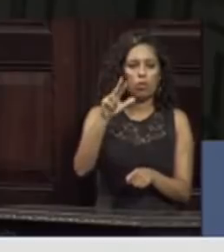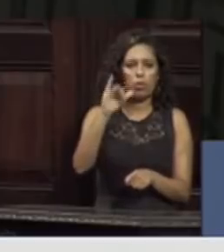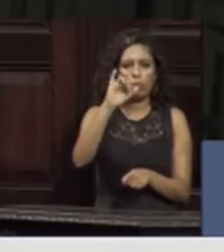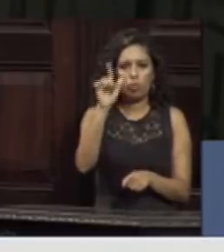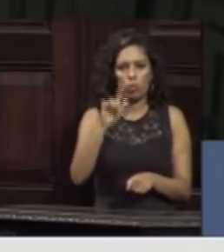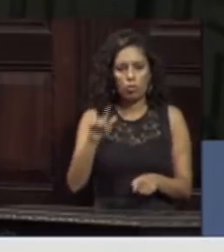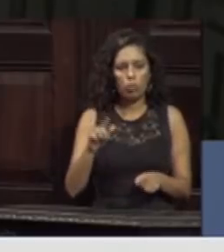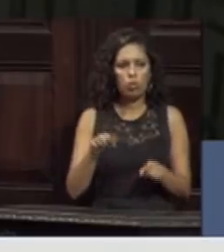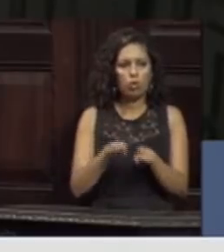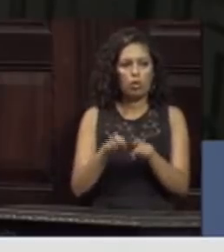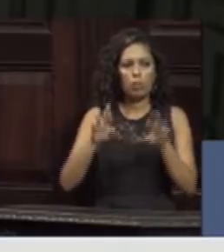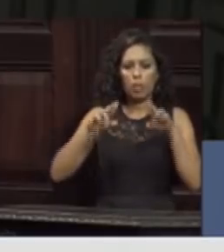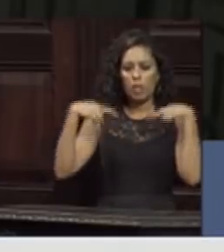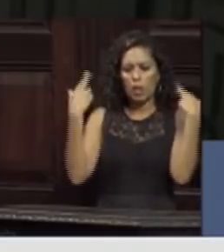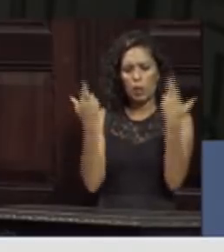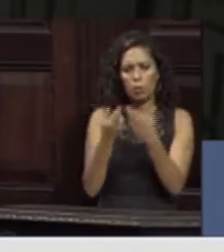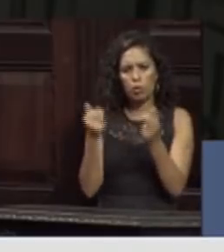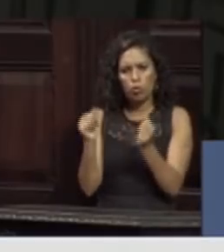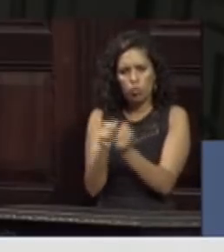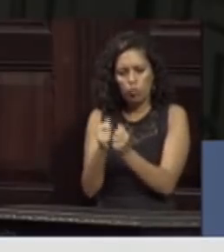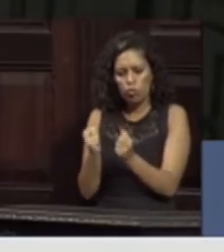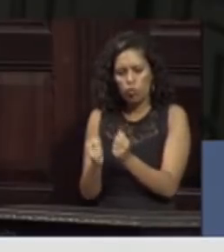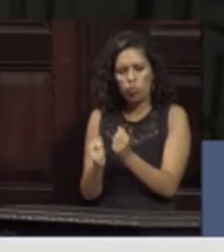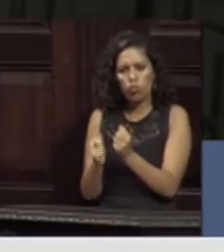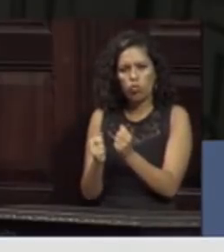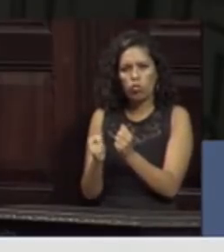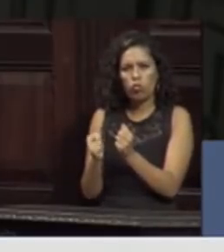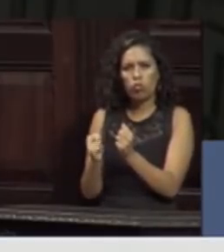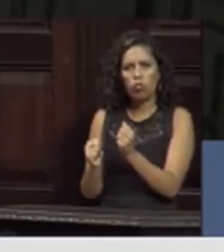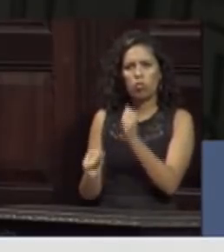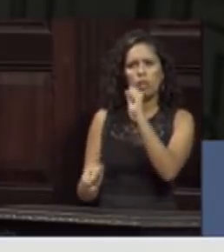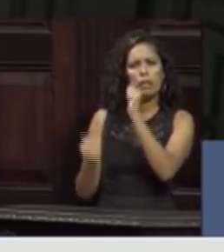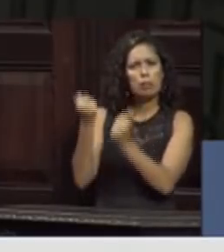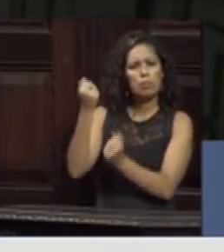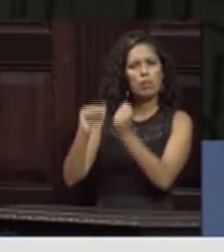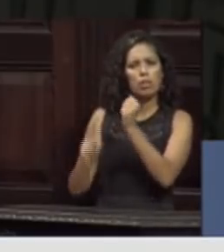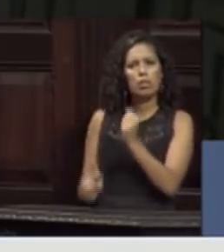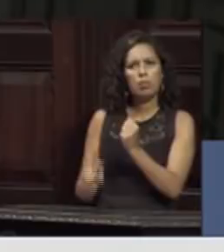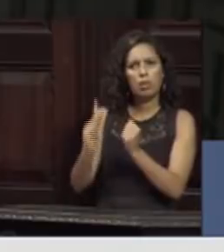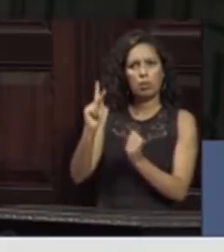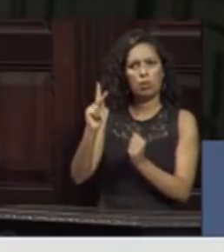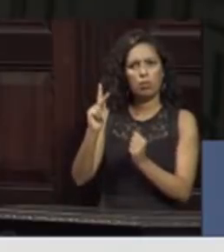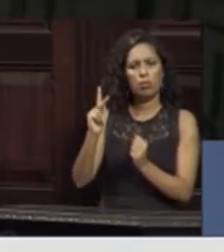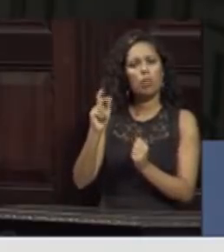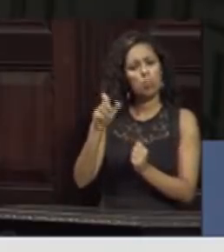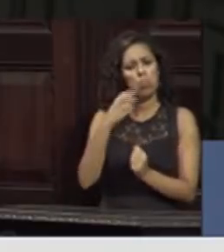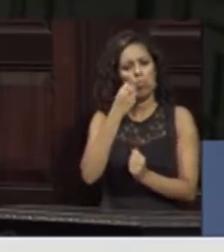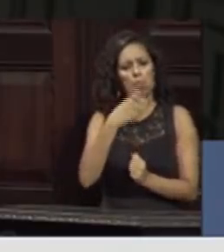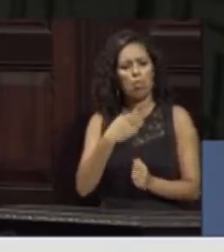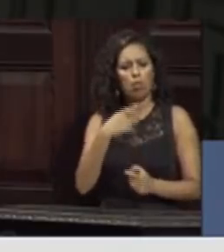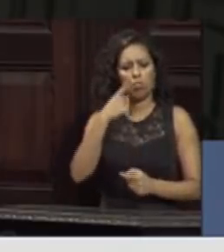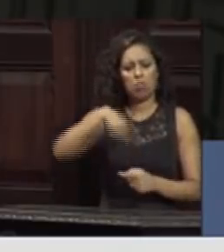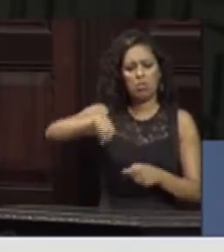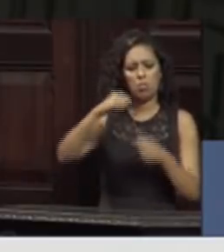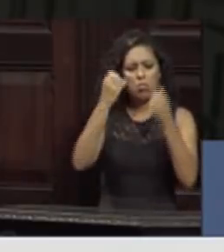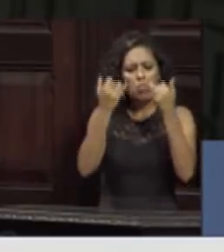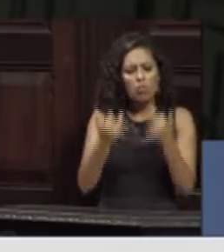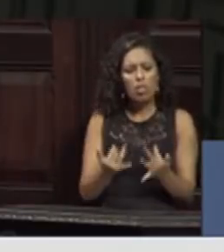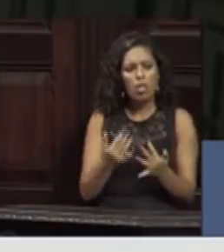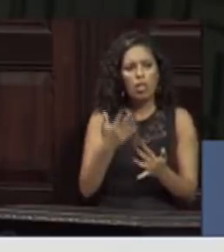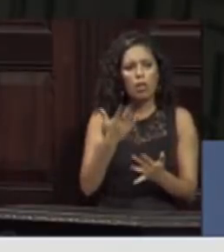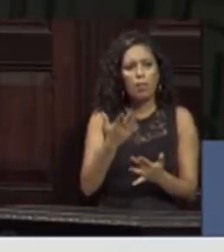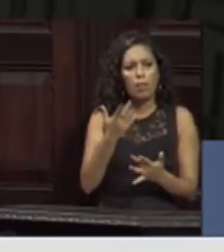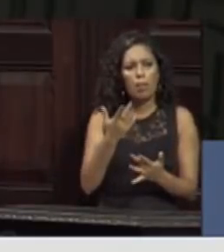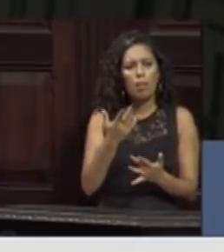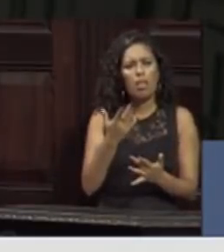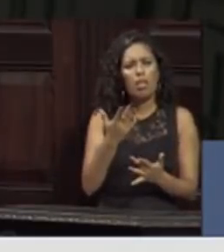Petrobras são argumentos sólidos também. Nós temos que entender que enquanto o Brasil está fazendo parte do Repetro, nós